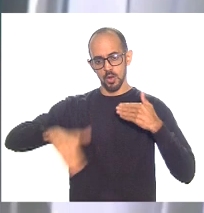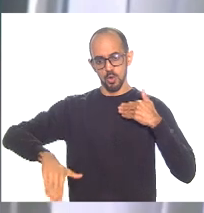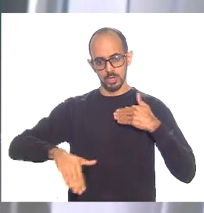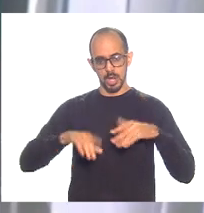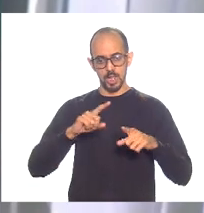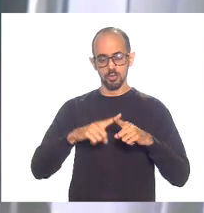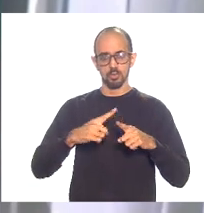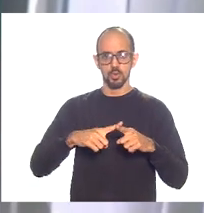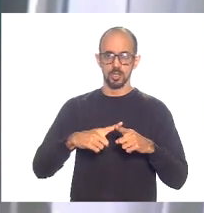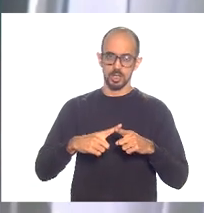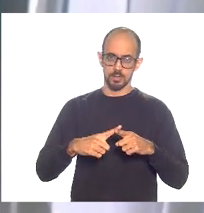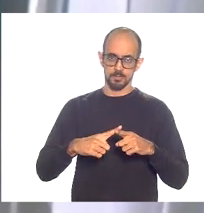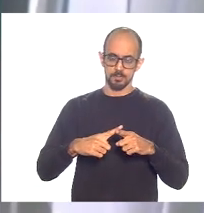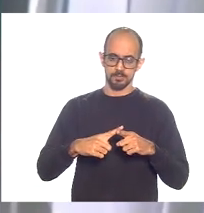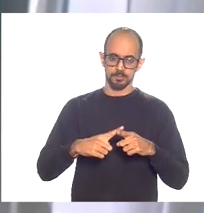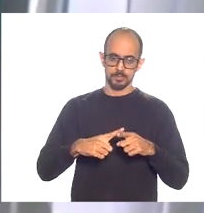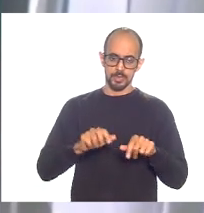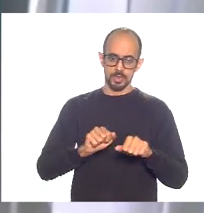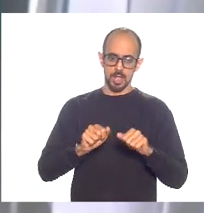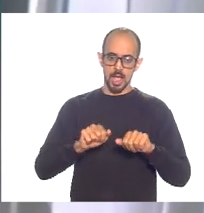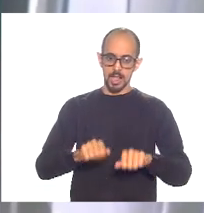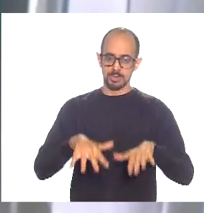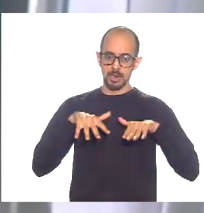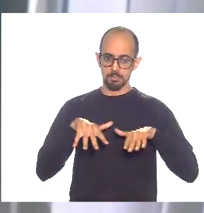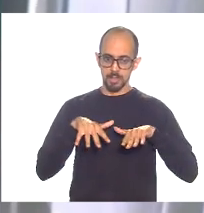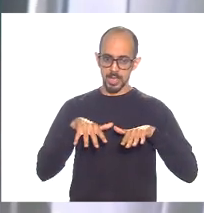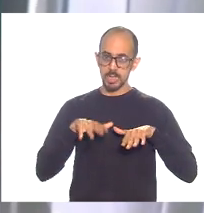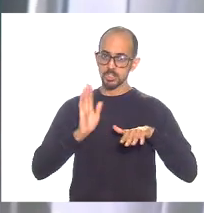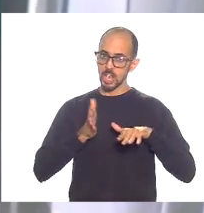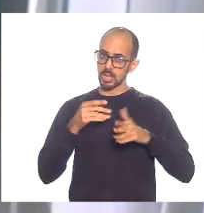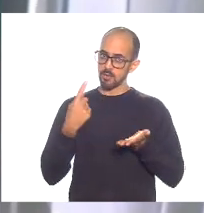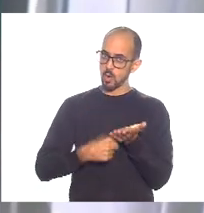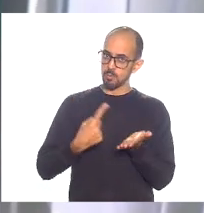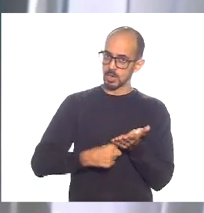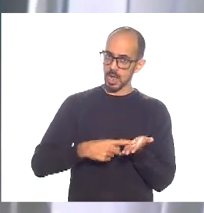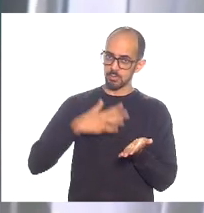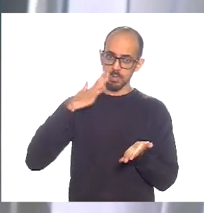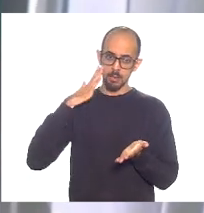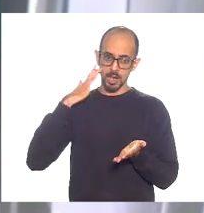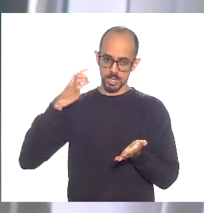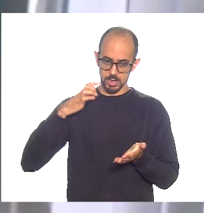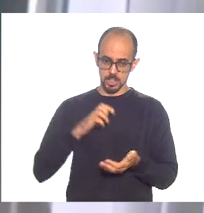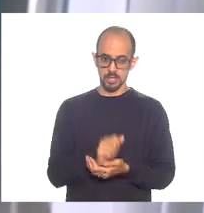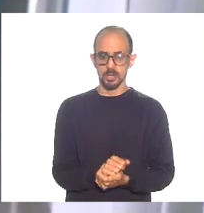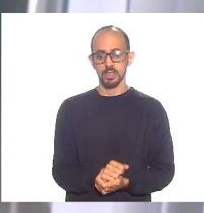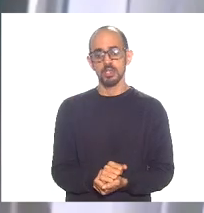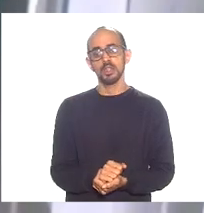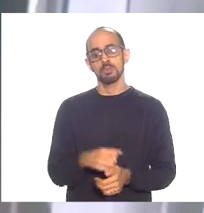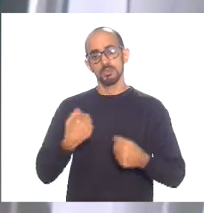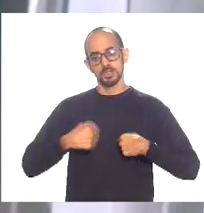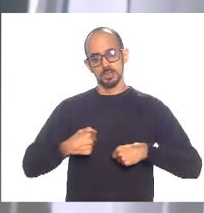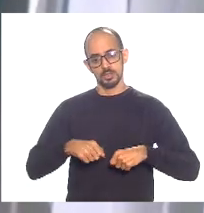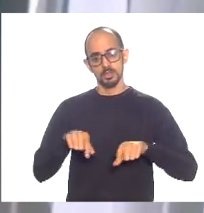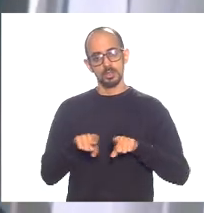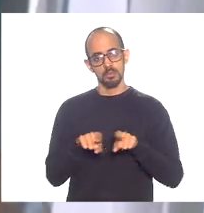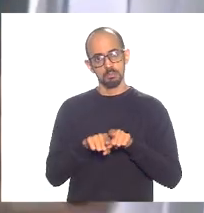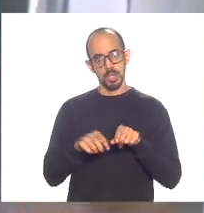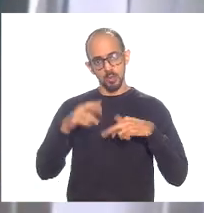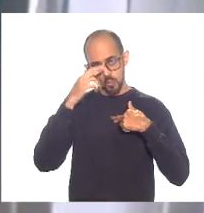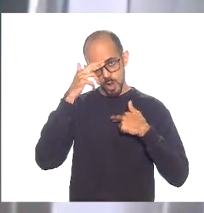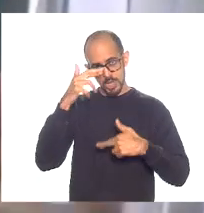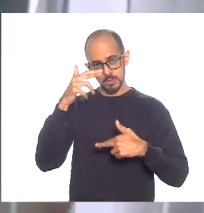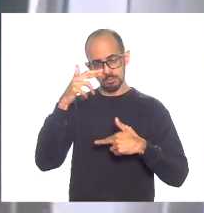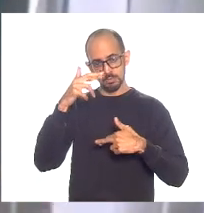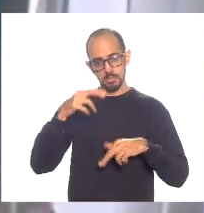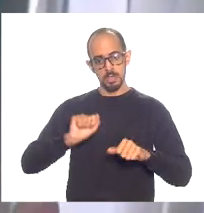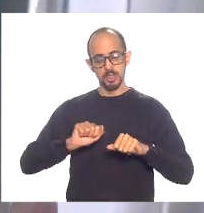antecipação. Primeiro porque a Assembleia já estava convocada para amanhã para tratar desta pauta. É preciso também respeitar o movimento